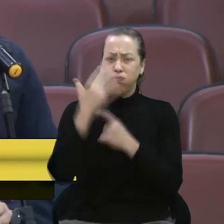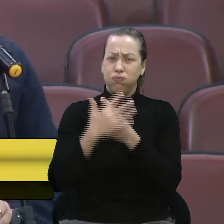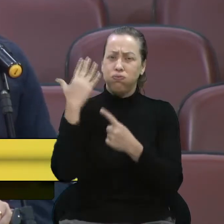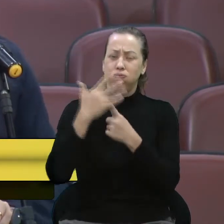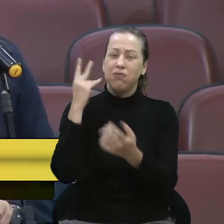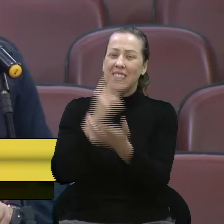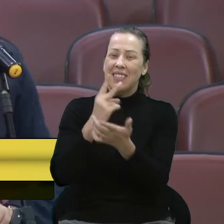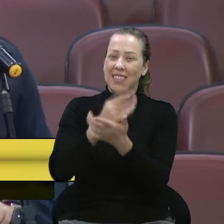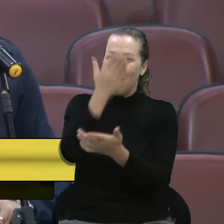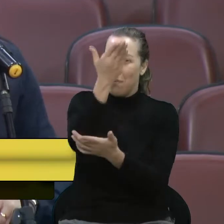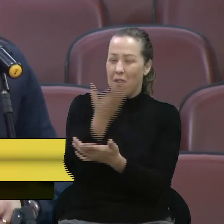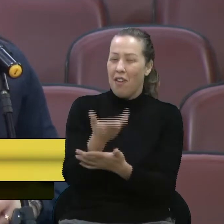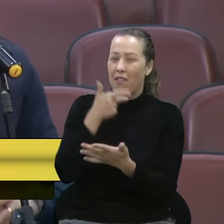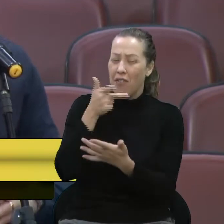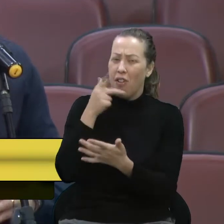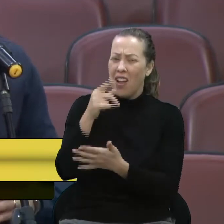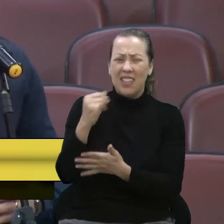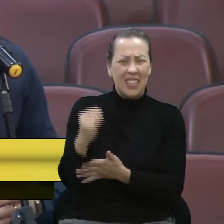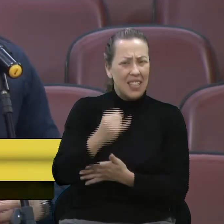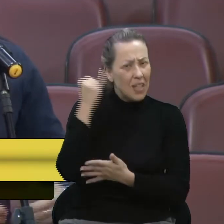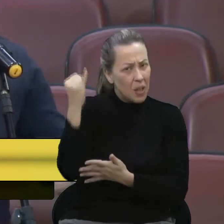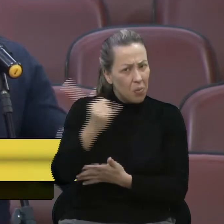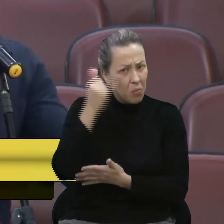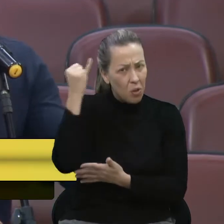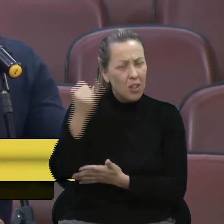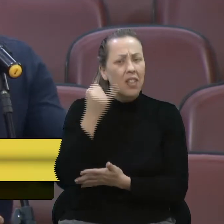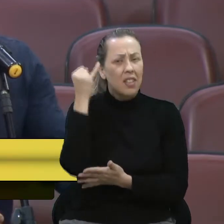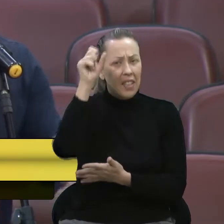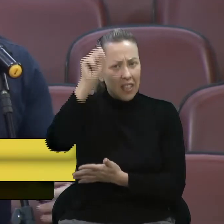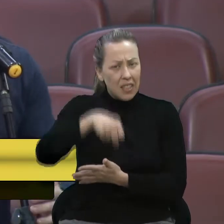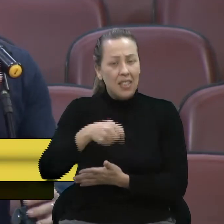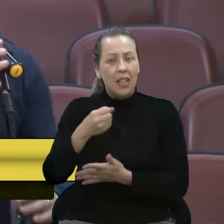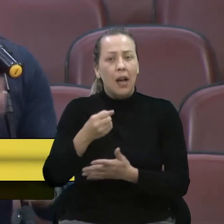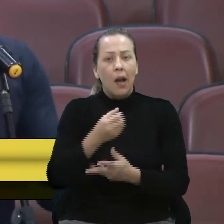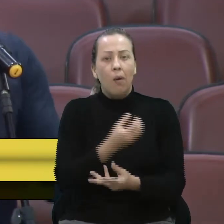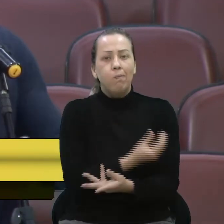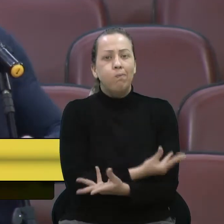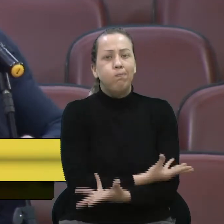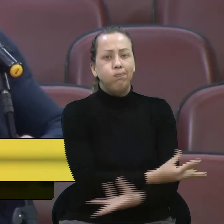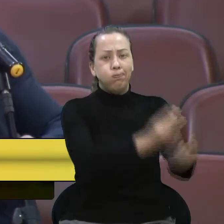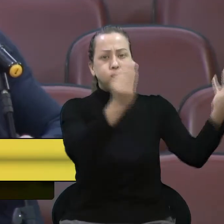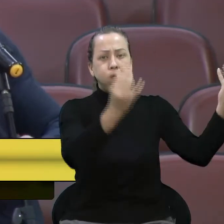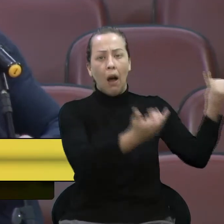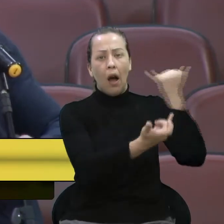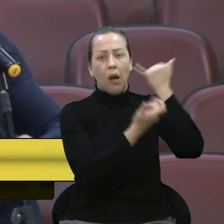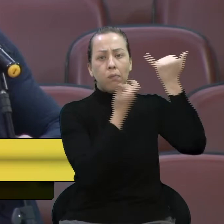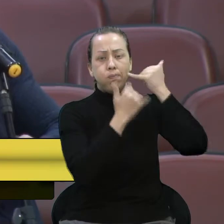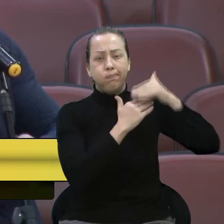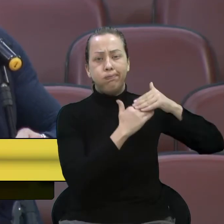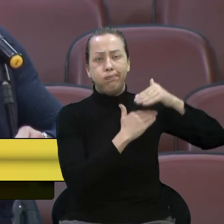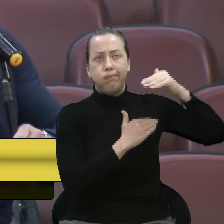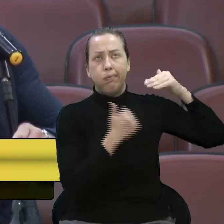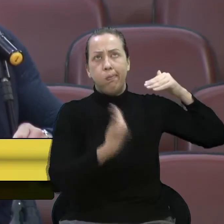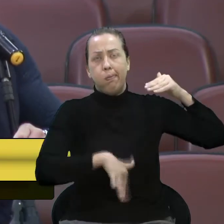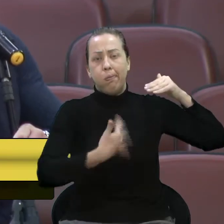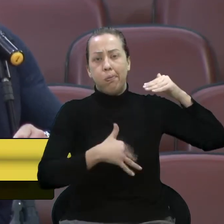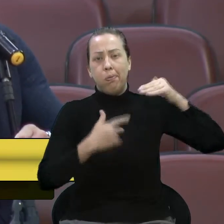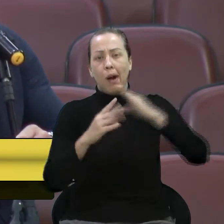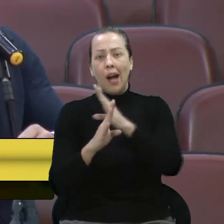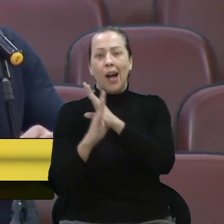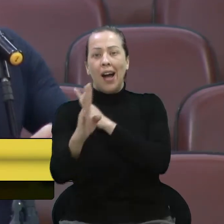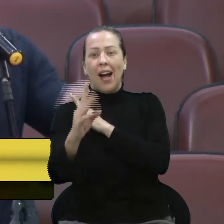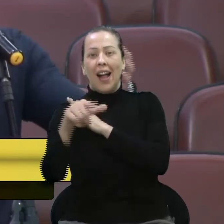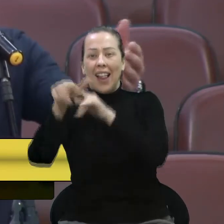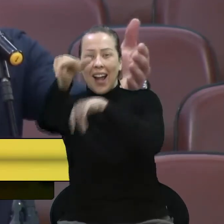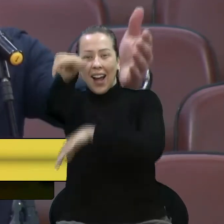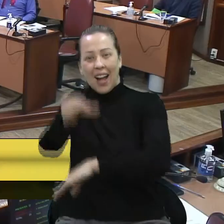vem comentando, é de extrema importância. Muitas pessoas reclamam dos corredores de ônibus, da Visate, mas não